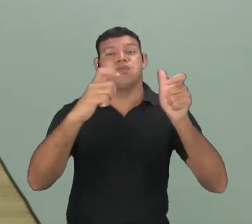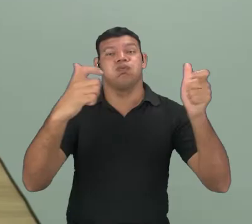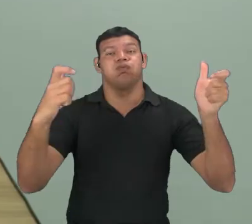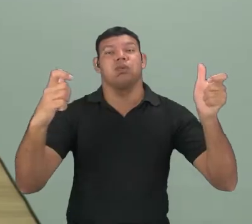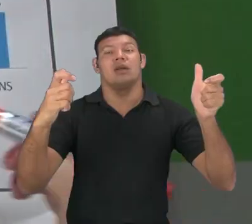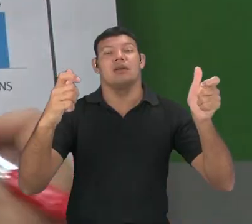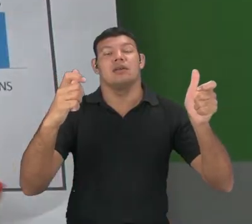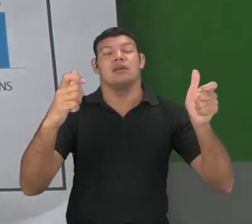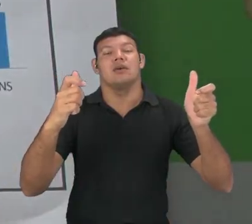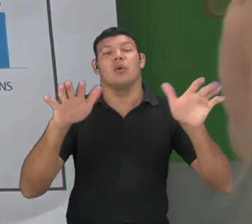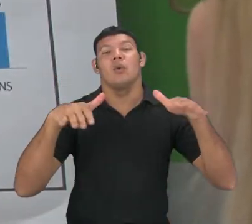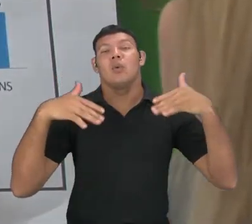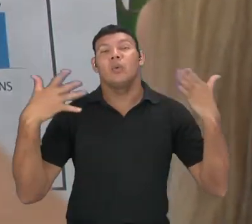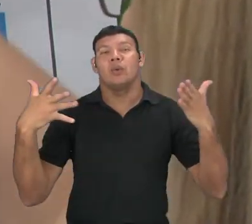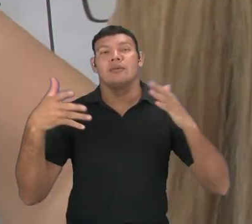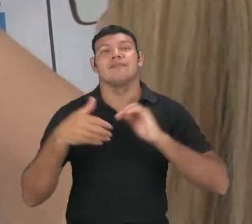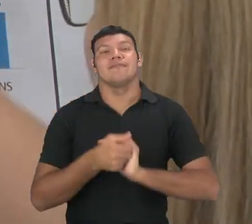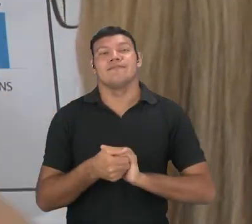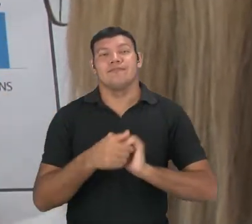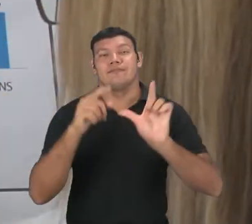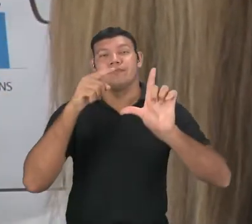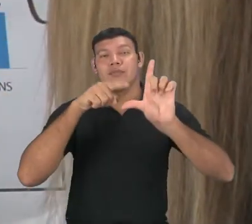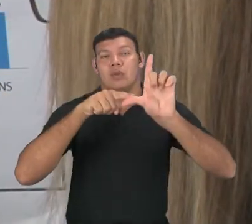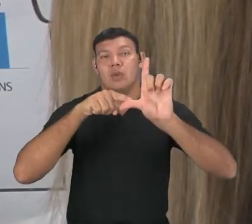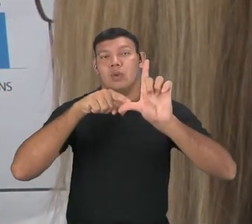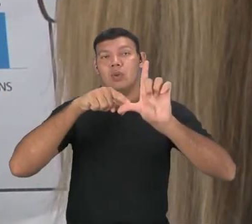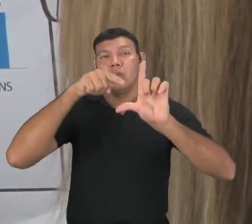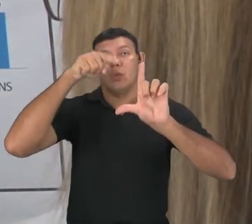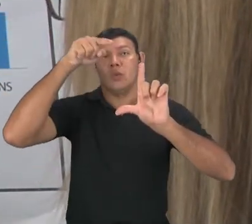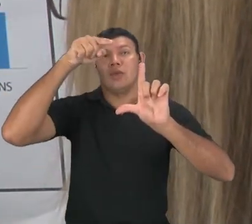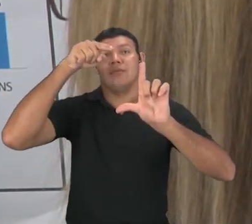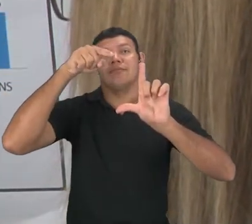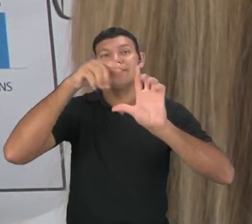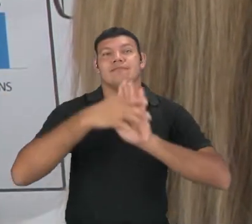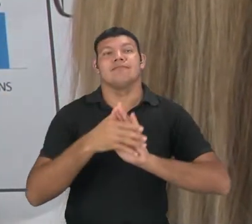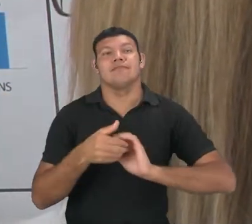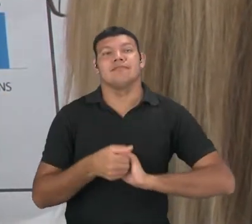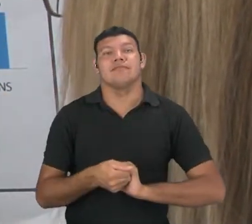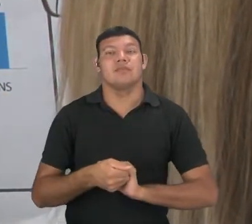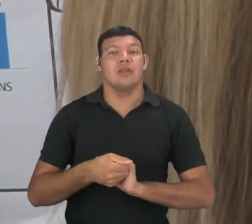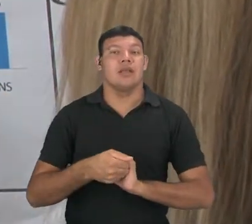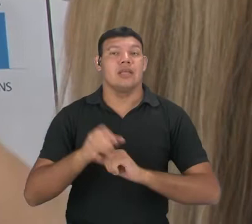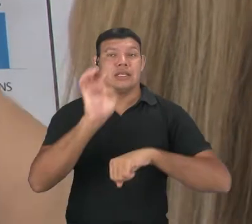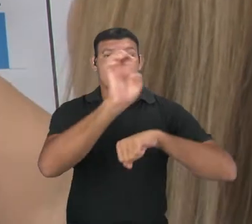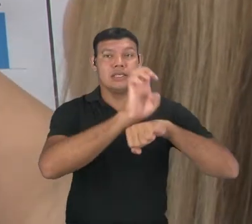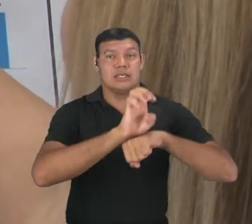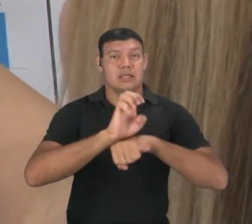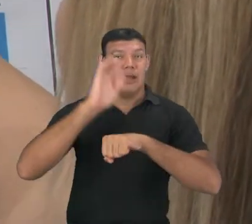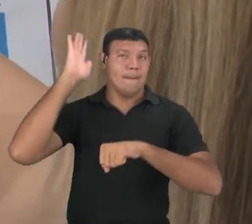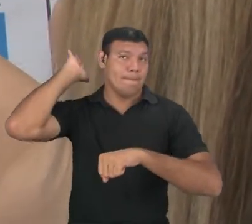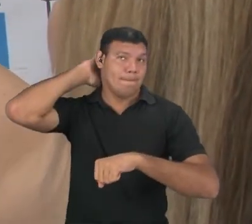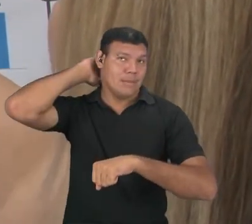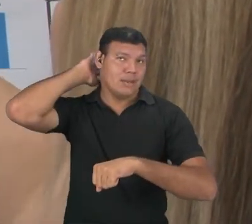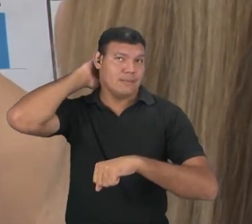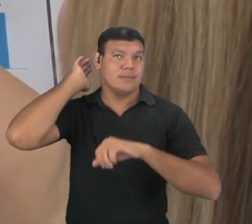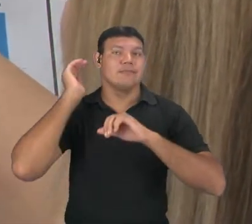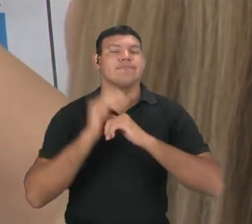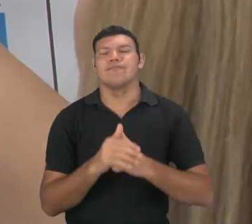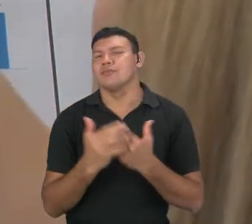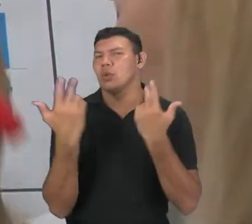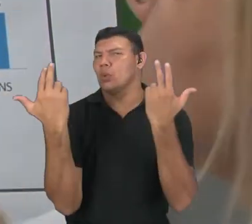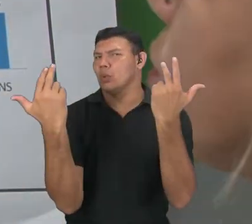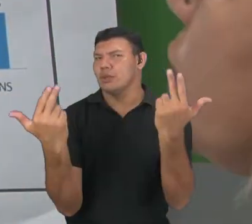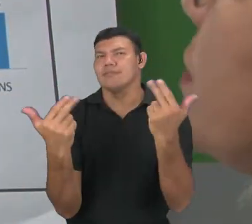maior quantidade de população? O gráfico, né, a coluna aqui que está maior. Qual é? Pará, com a